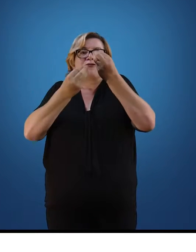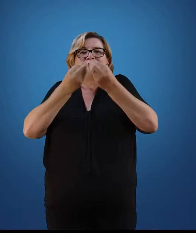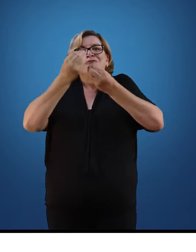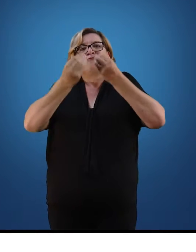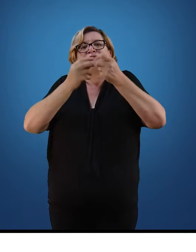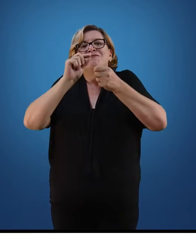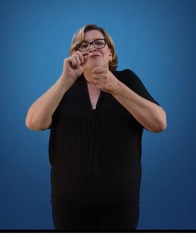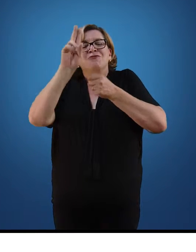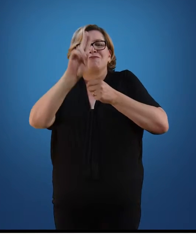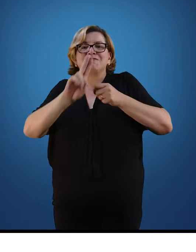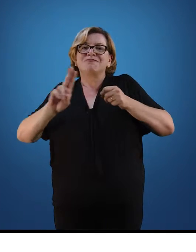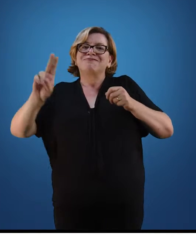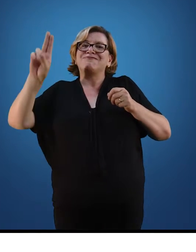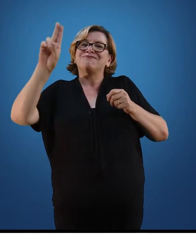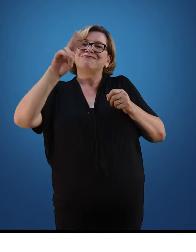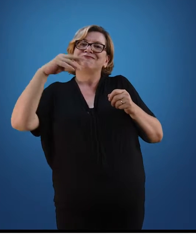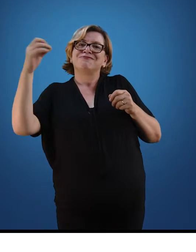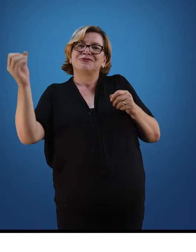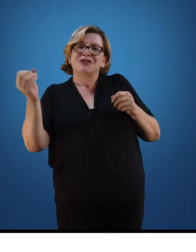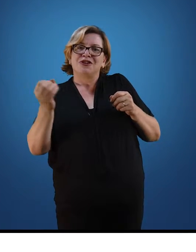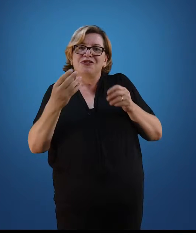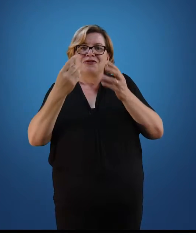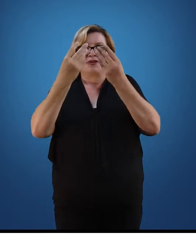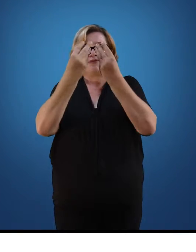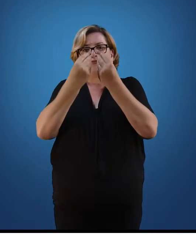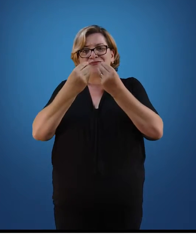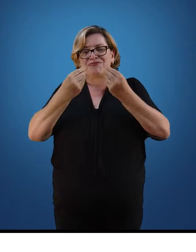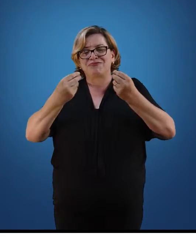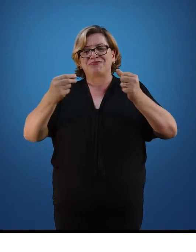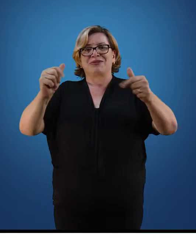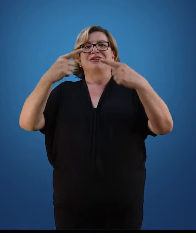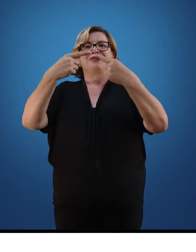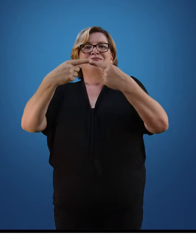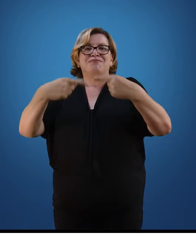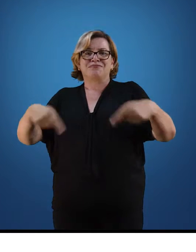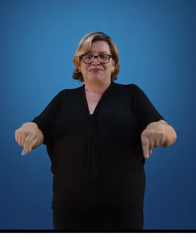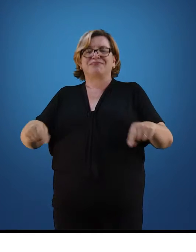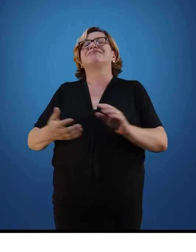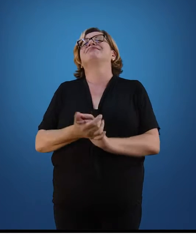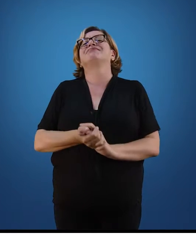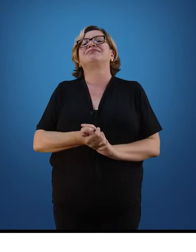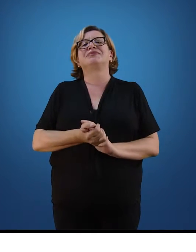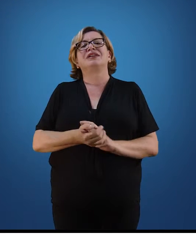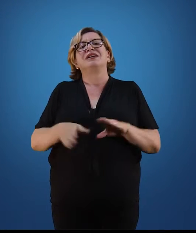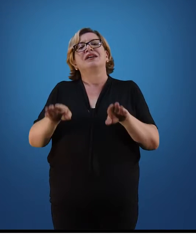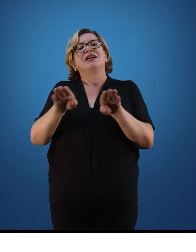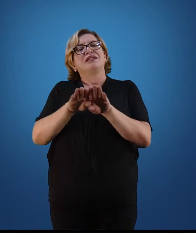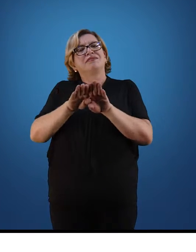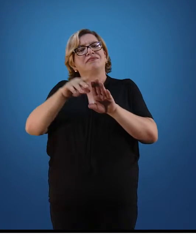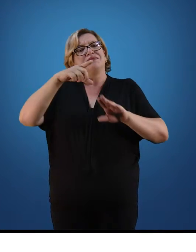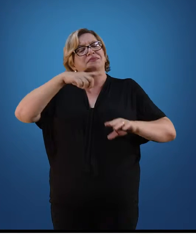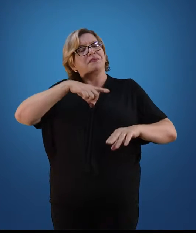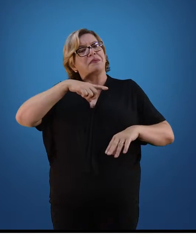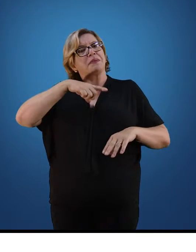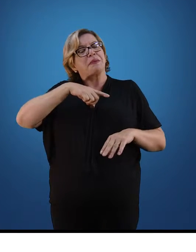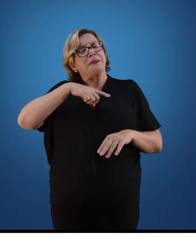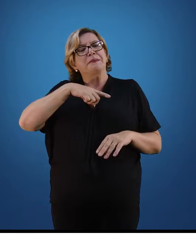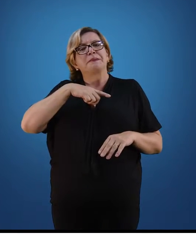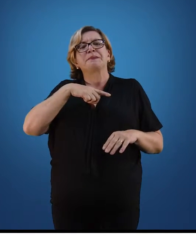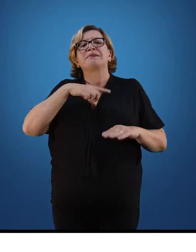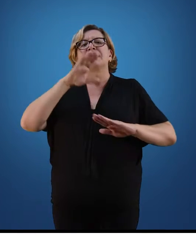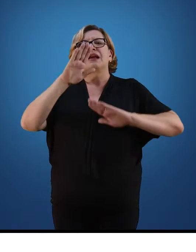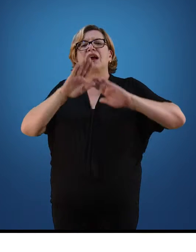que eu vou me utilizar para poder minimizar as resistências à inovação. Existem também